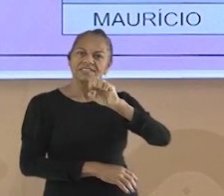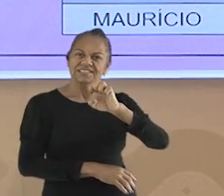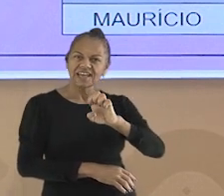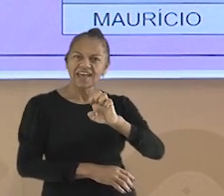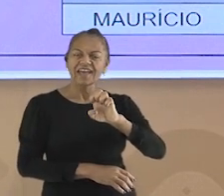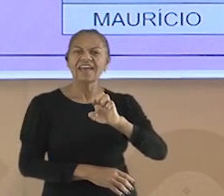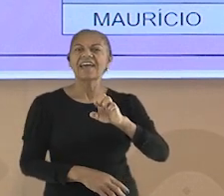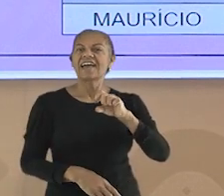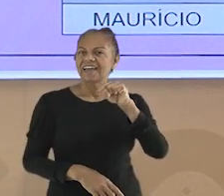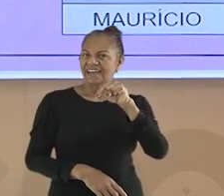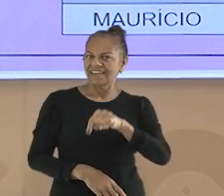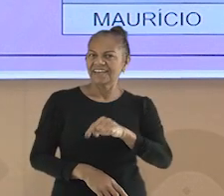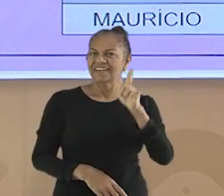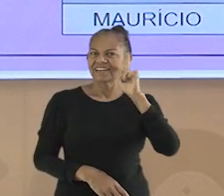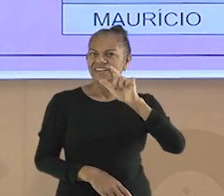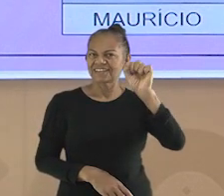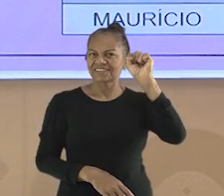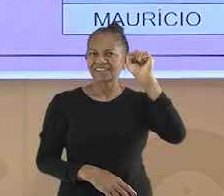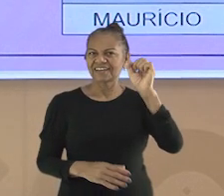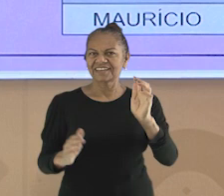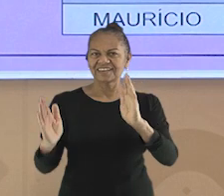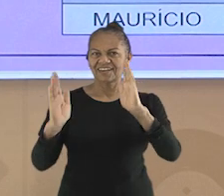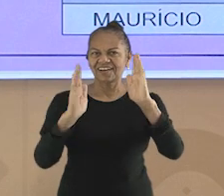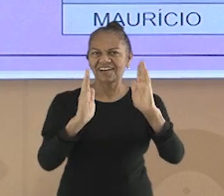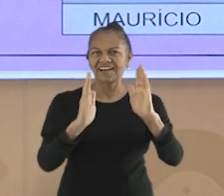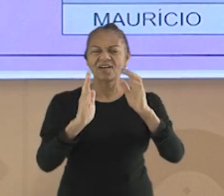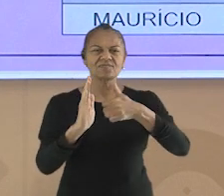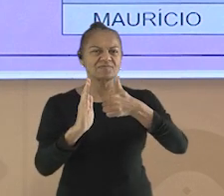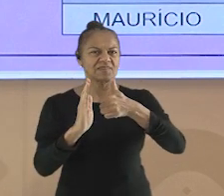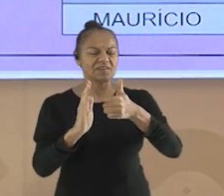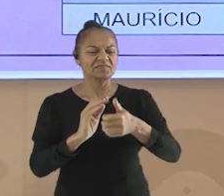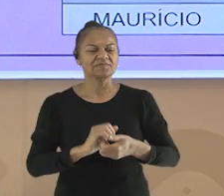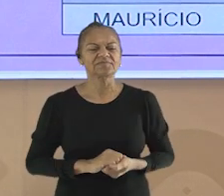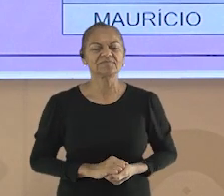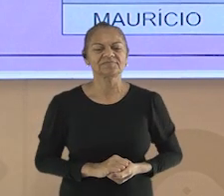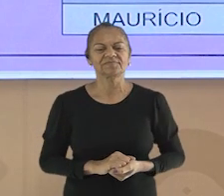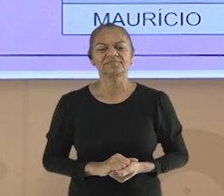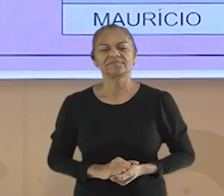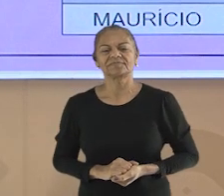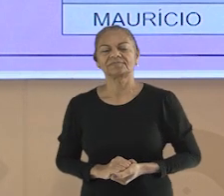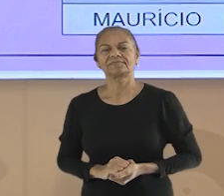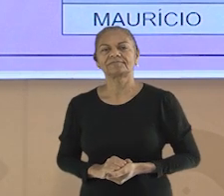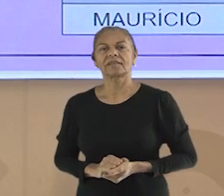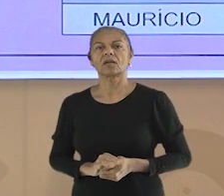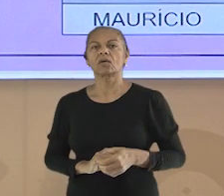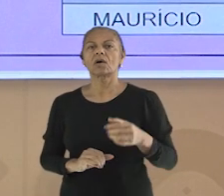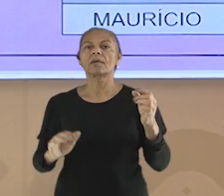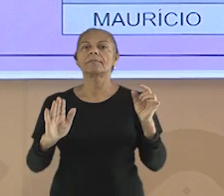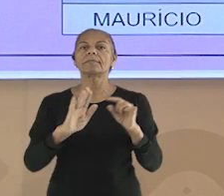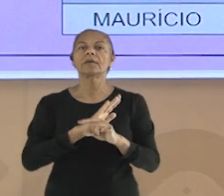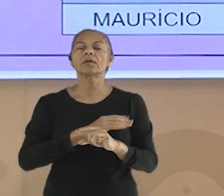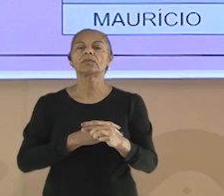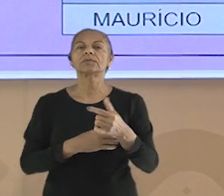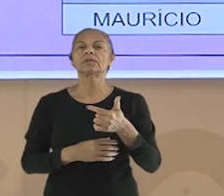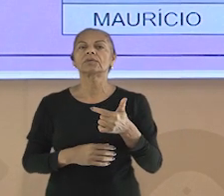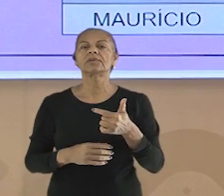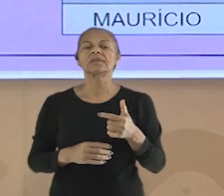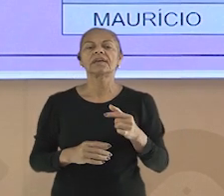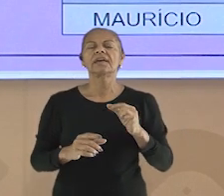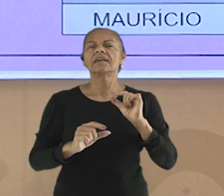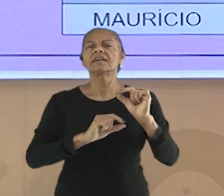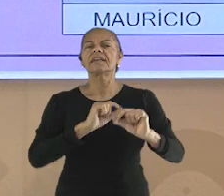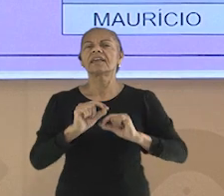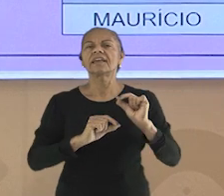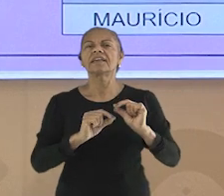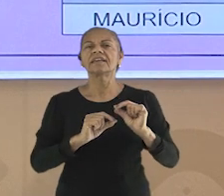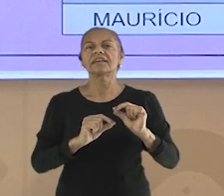que José fez a maior pontuação. Logo, ele ganhou a primeira rodada.